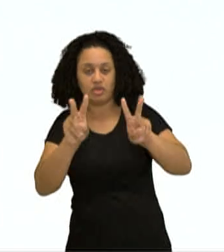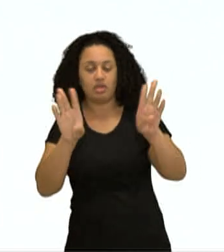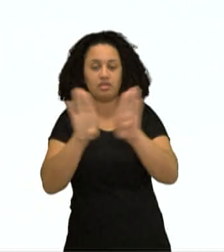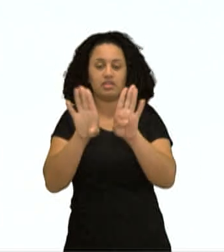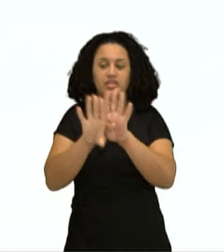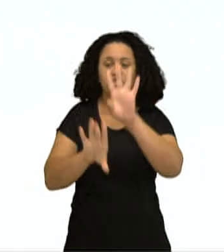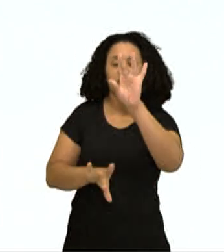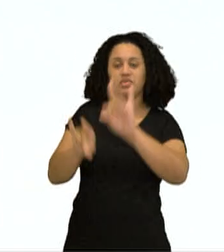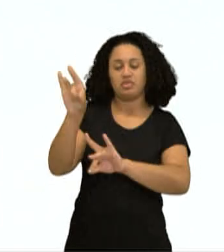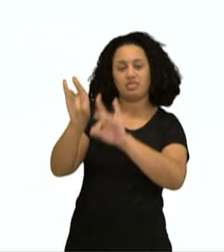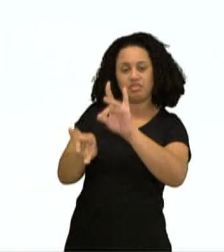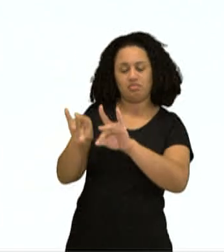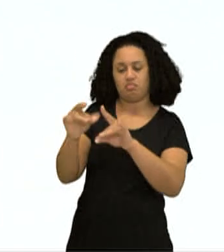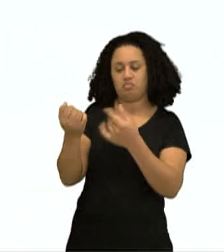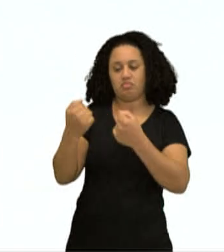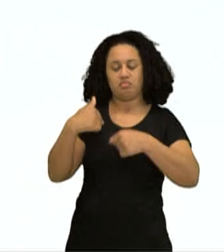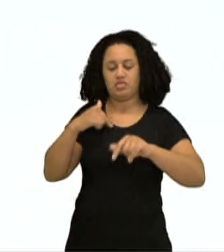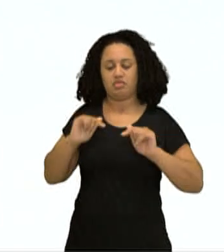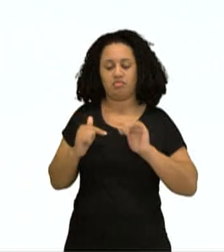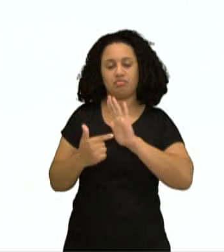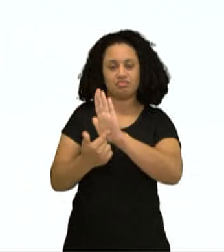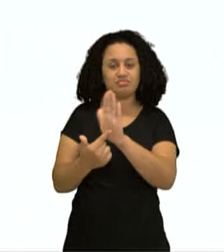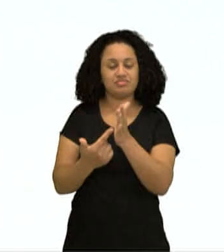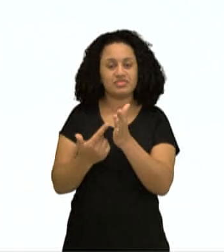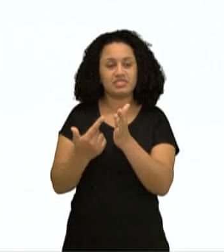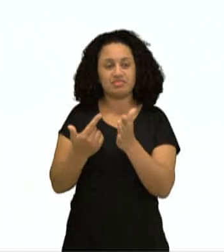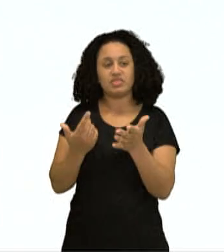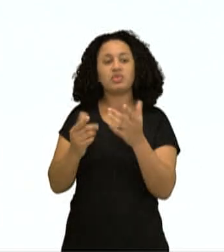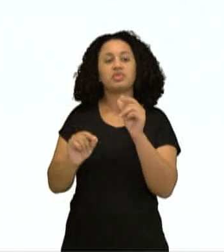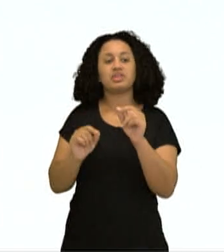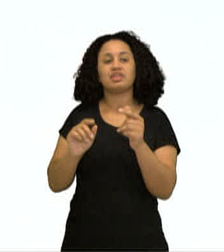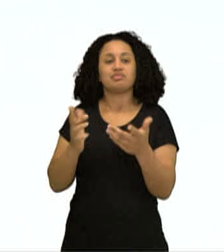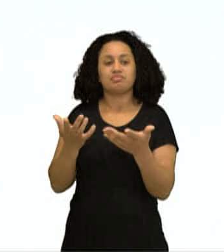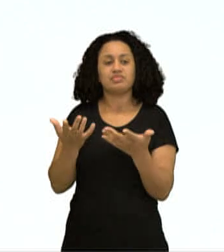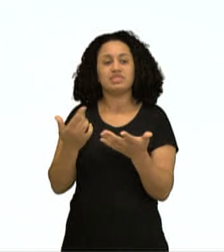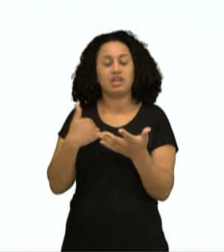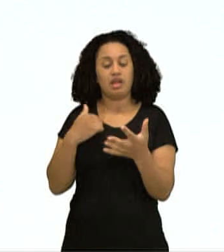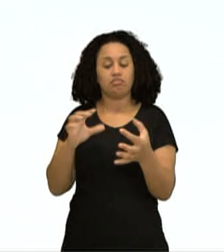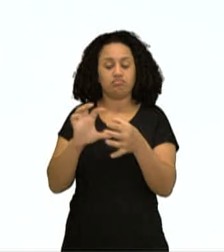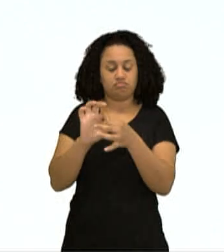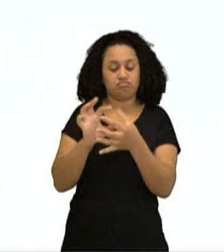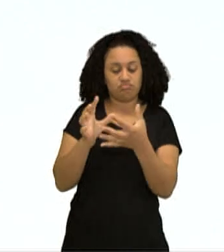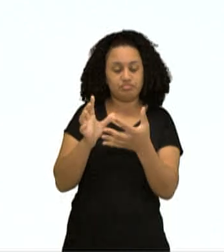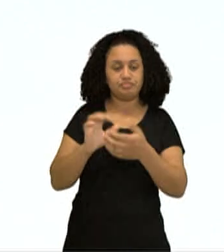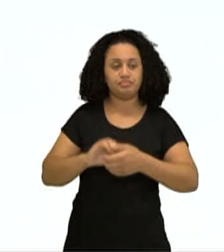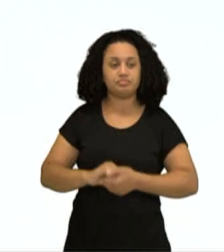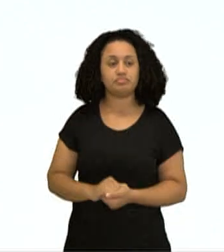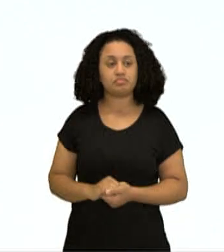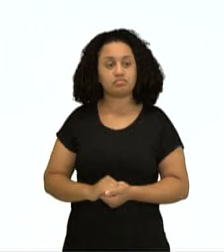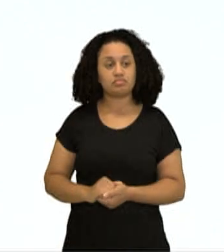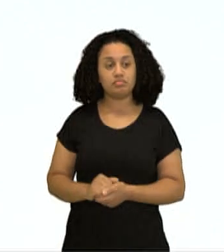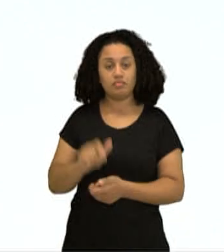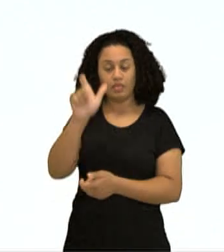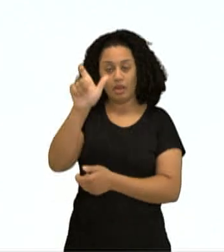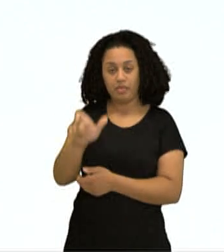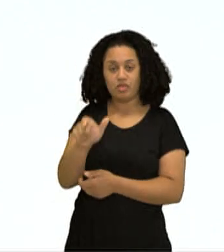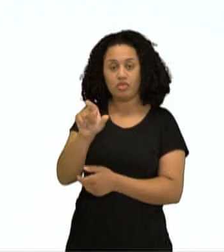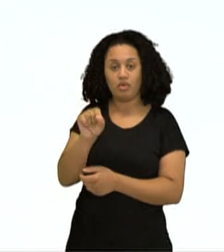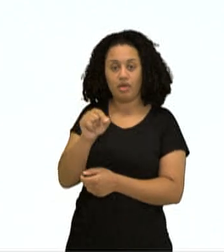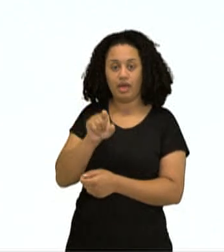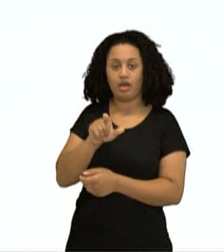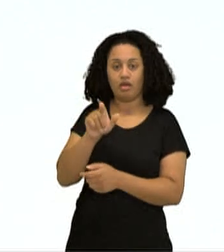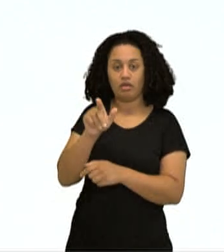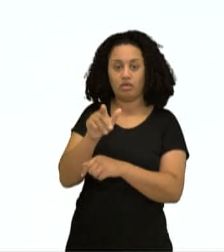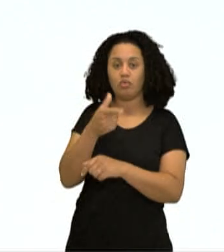sui generis sem texto nem representação. Sui generis único, singular. Esse daqui ao lado, na foto, é